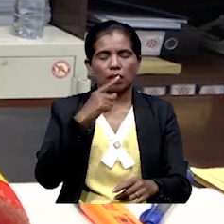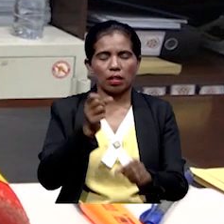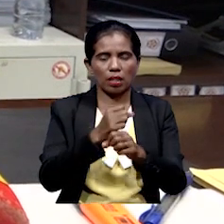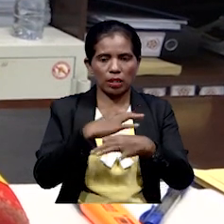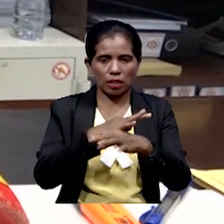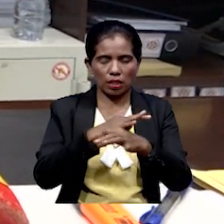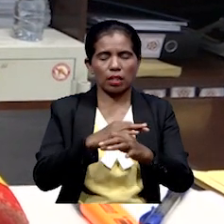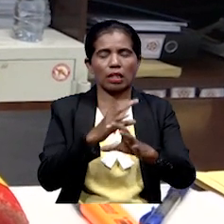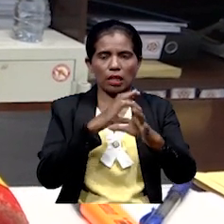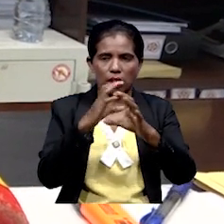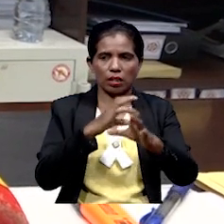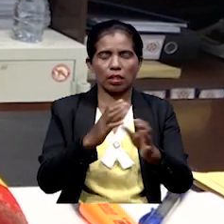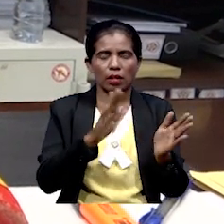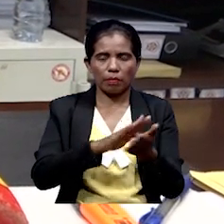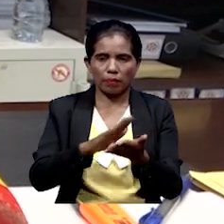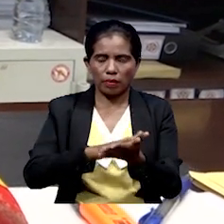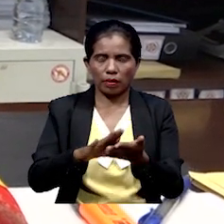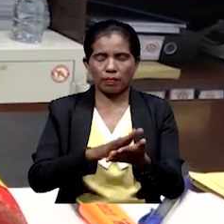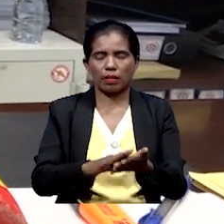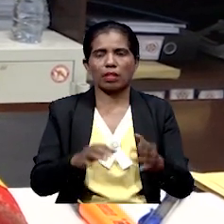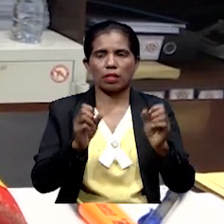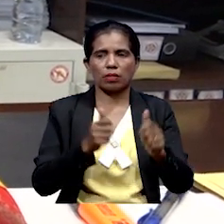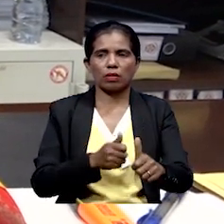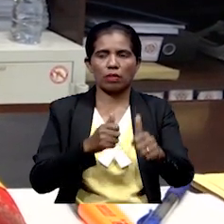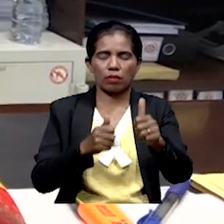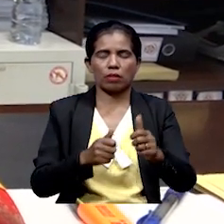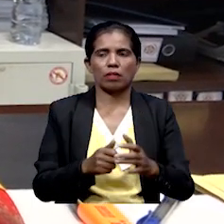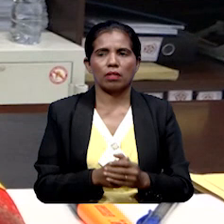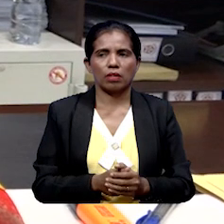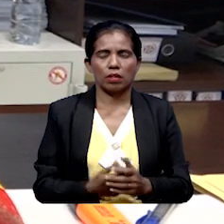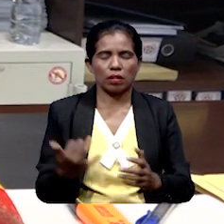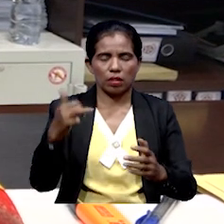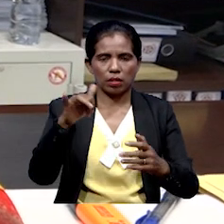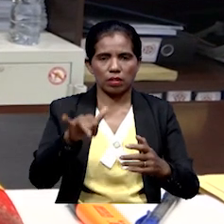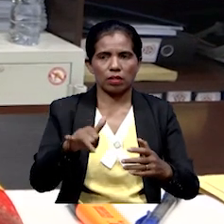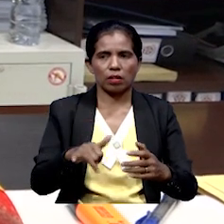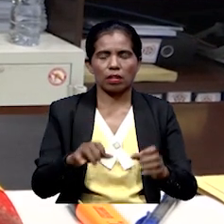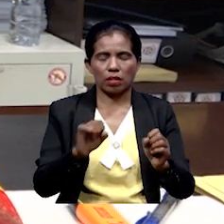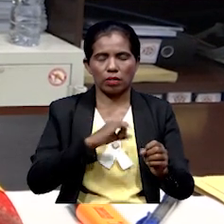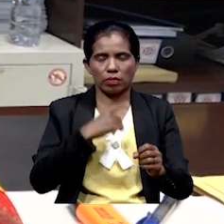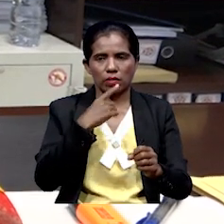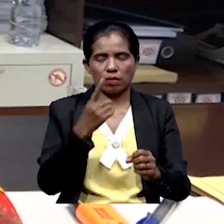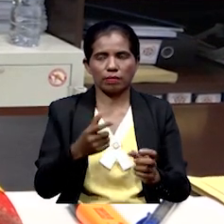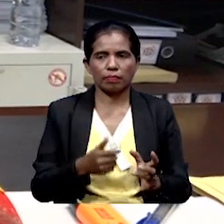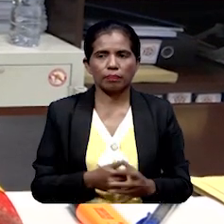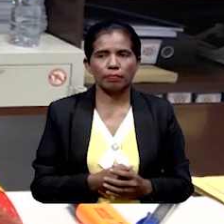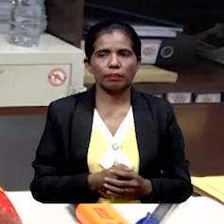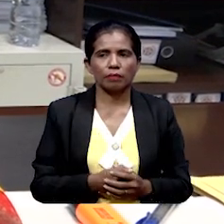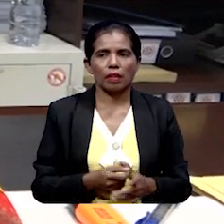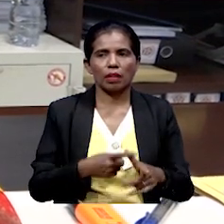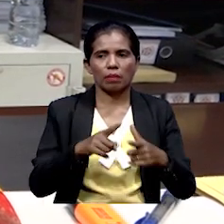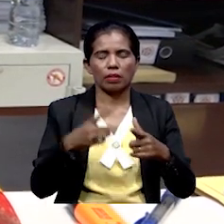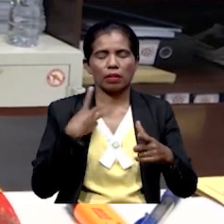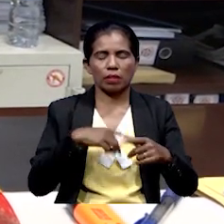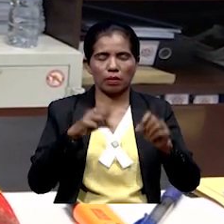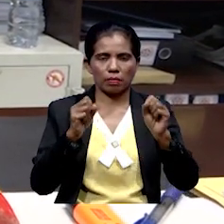manutenção, halo reparação, tuir condições veículo sira nebe o no temi teo na para depois de tabela